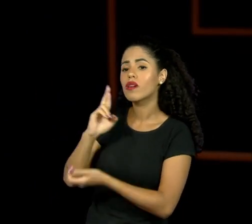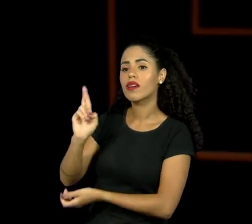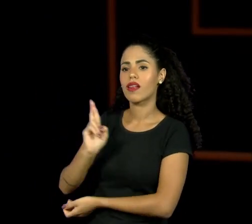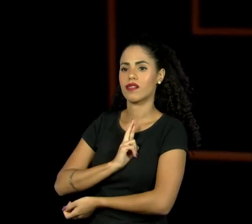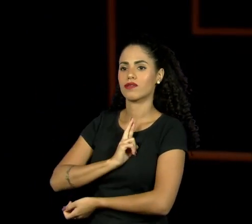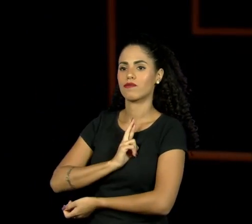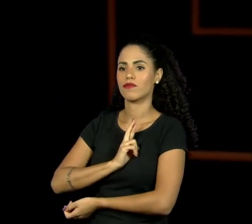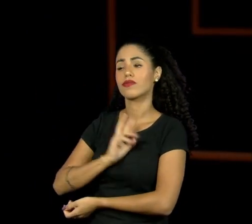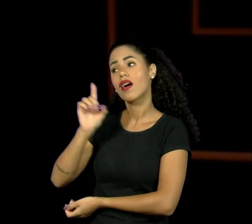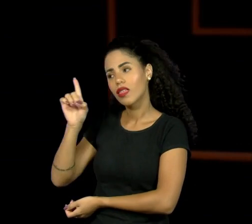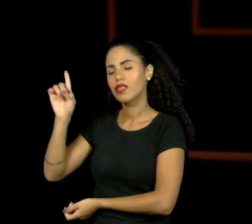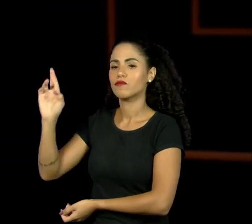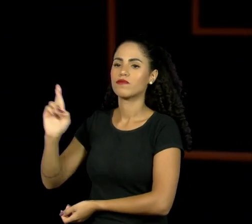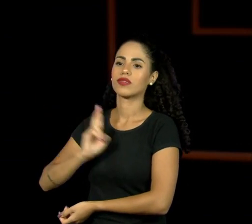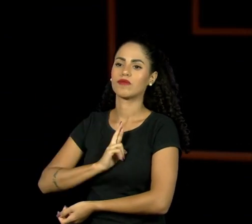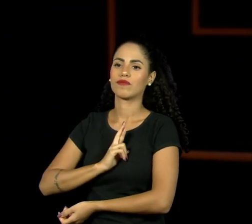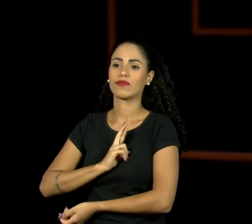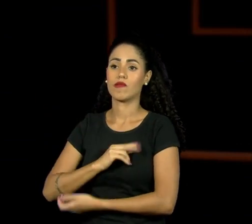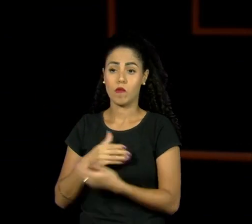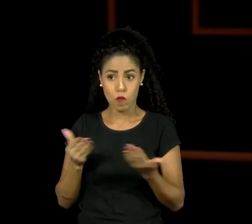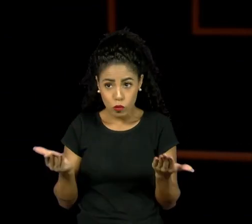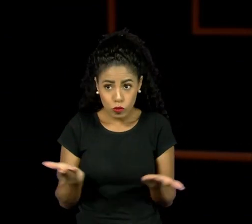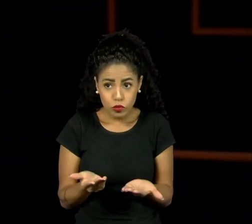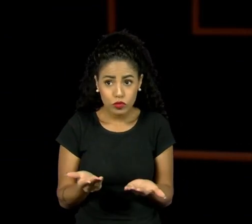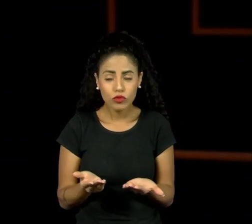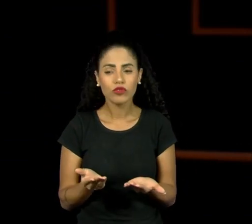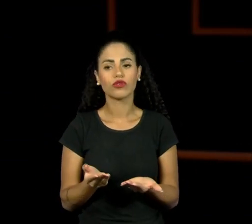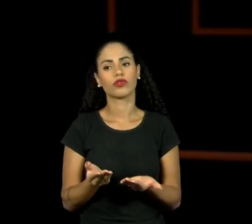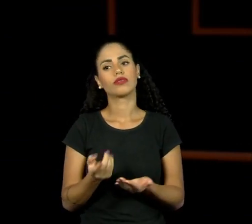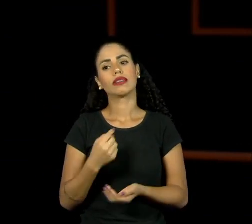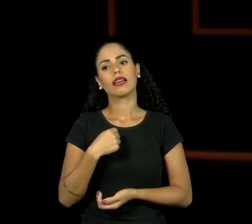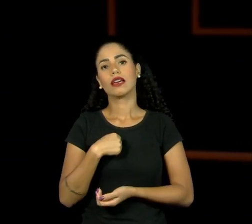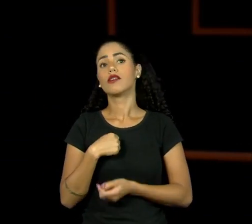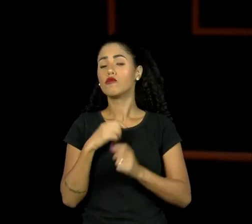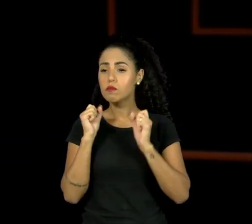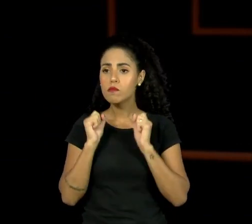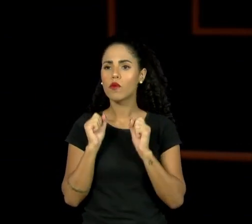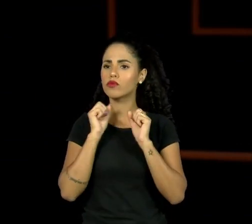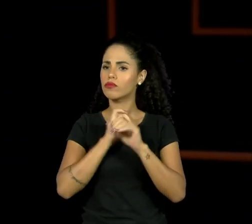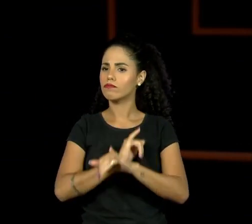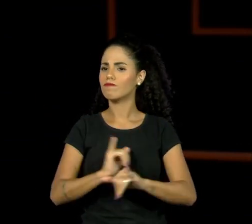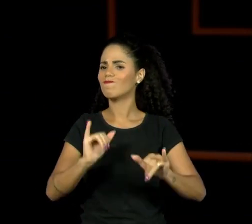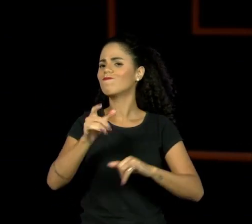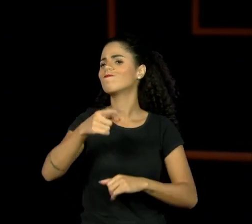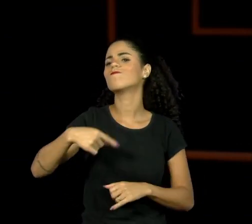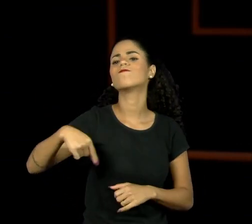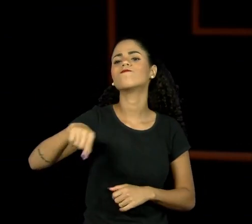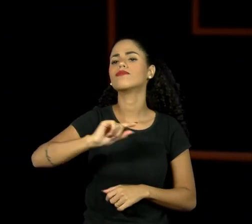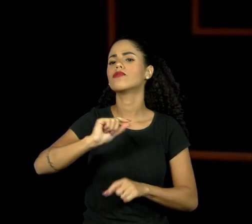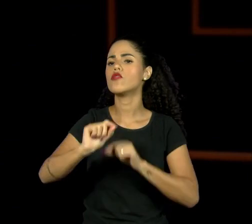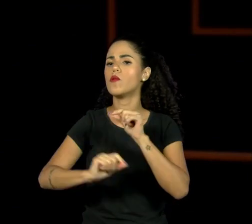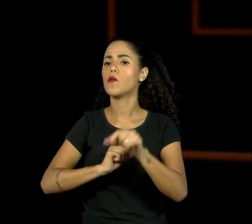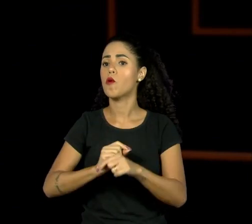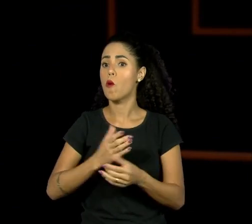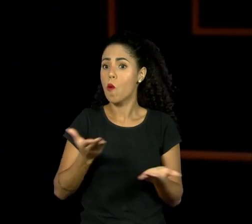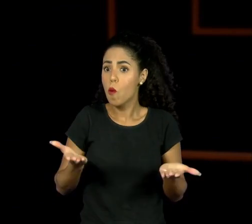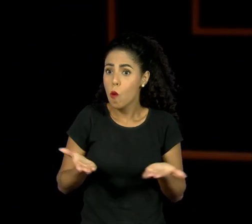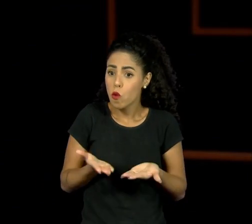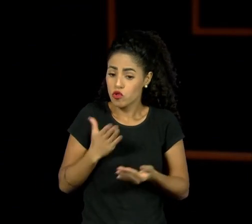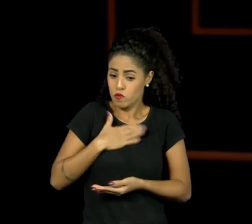tive a resposta. Então, hoje, eu posso dizer para você que, tipo, o meu dia de